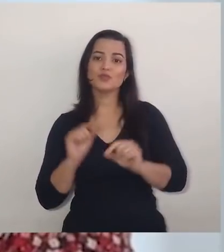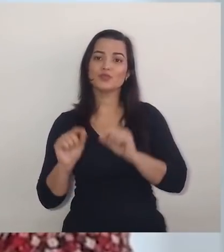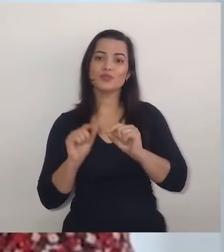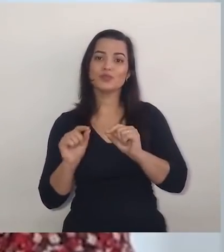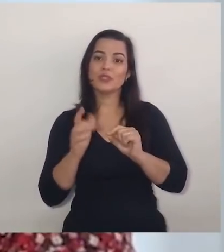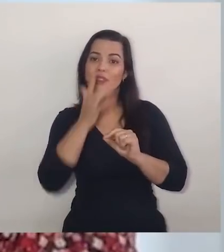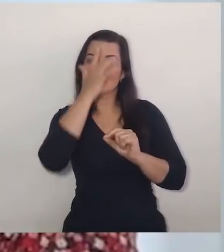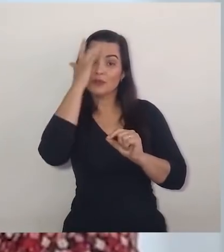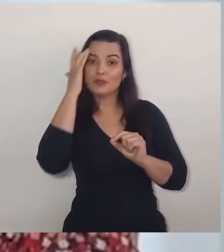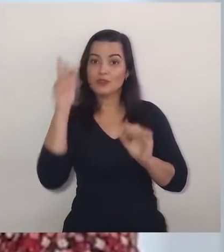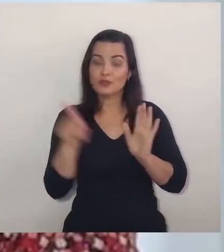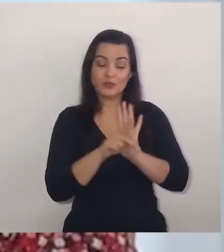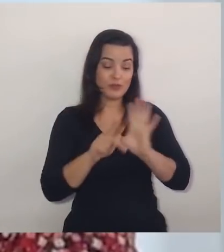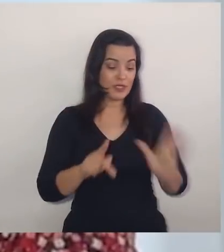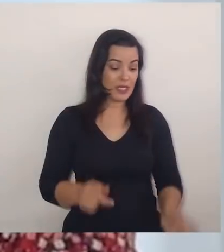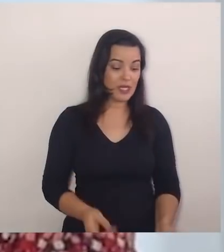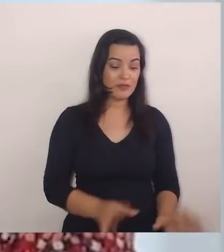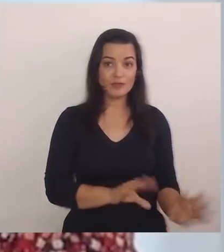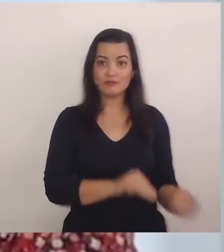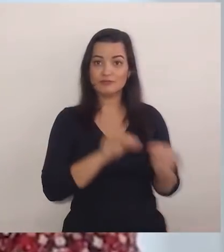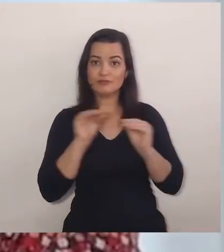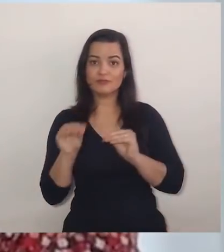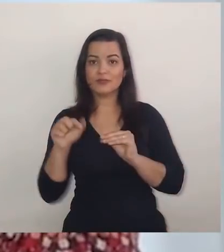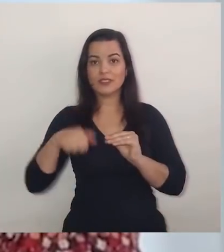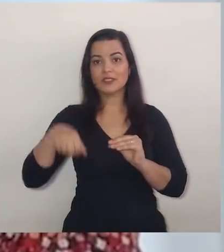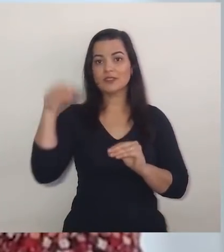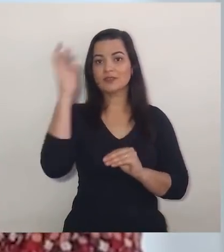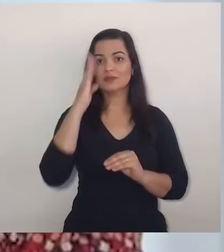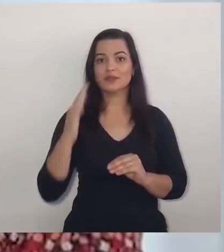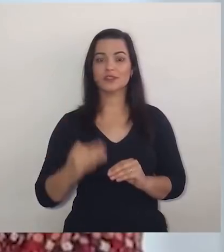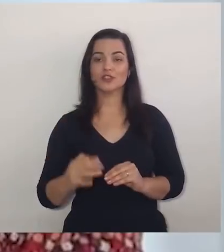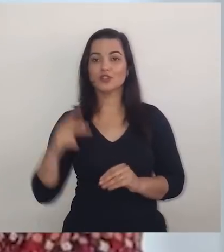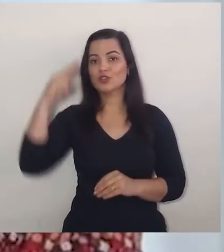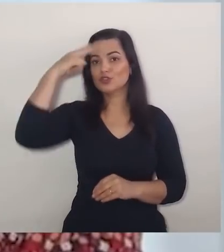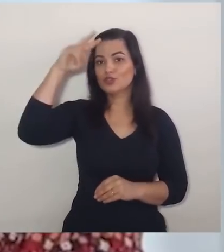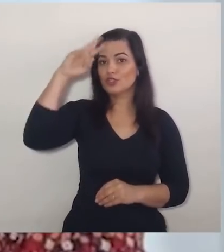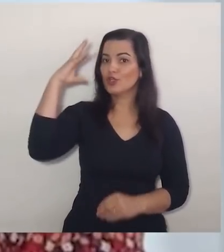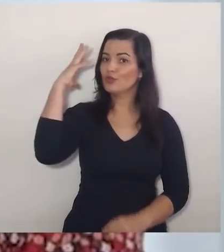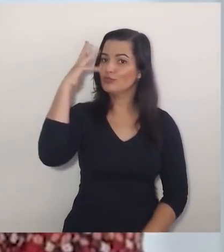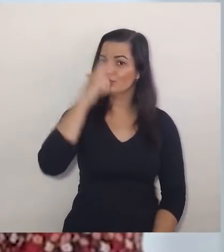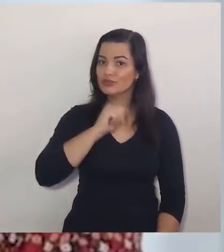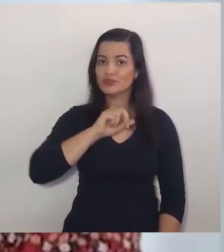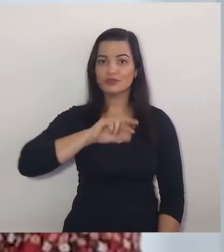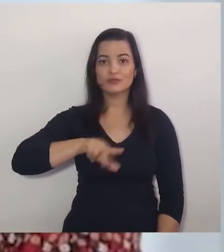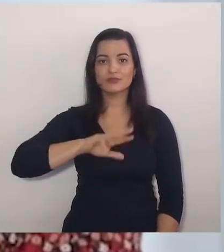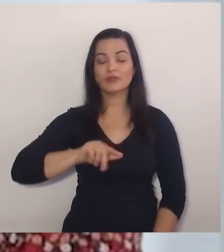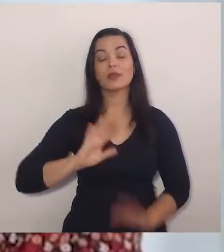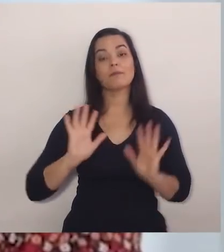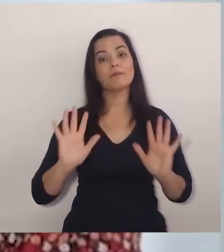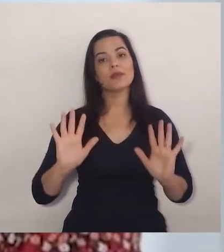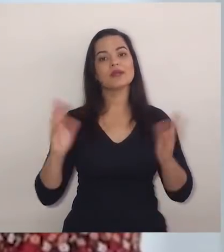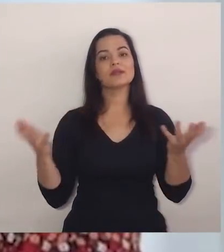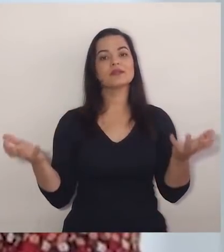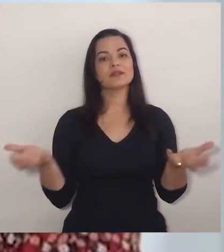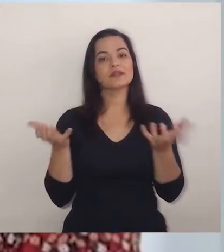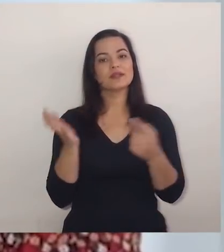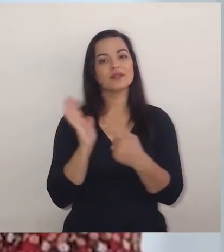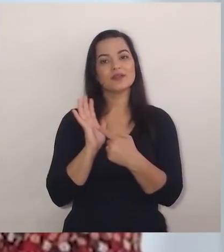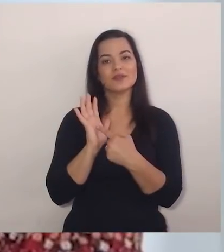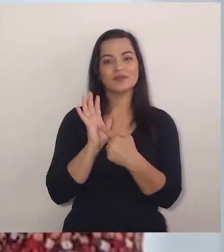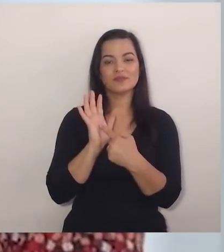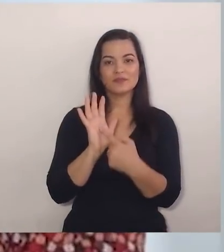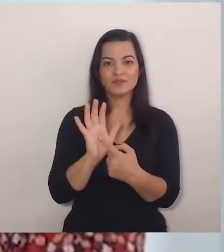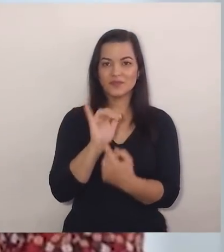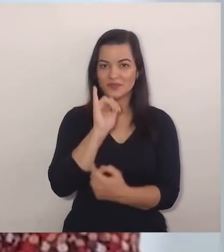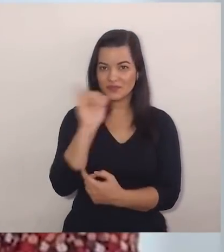não é uma história muito bonita de se contar. Mas o que eu quero dizer é que a manifestação do carinho e do amor de